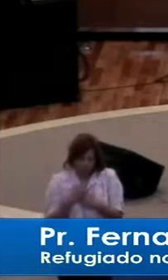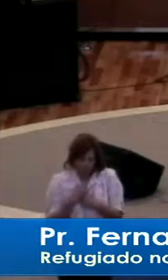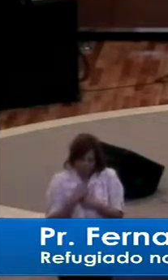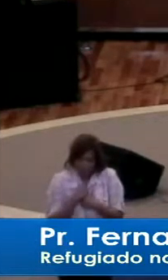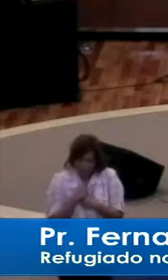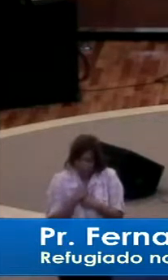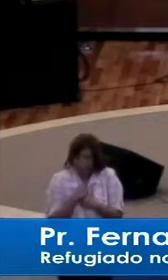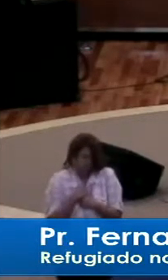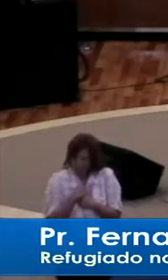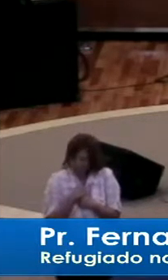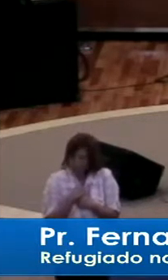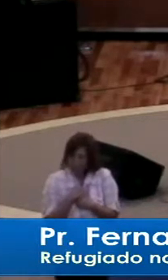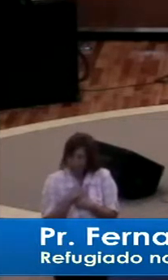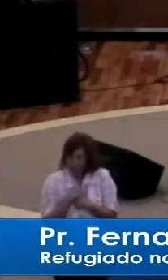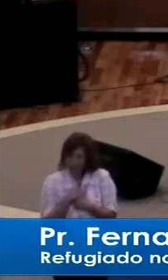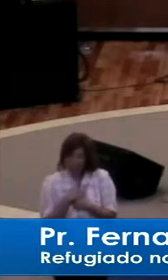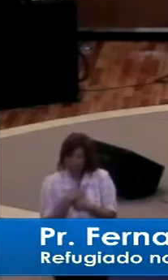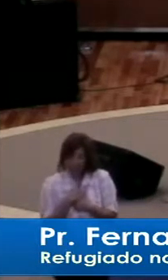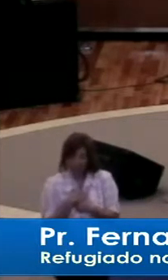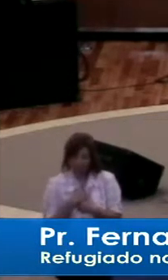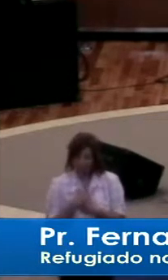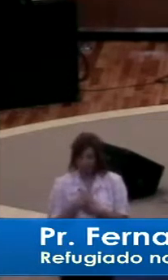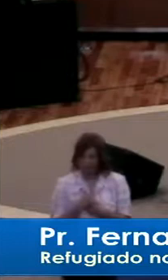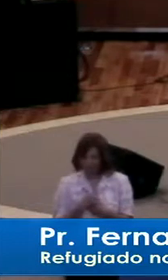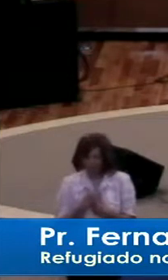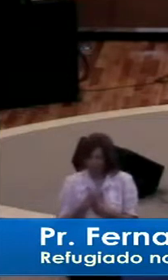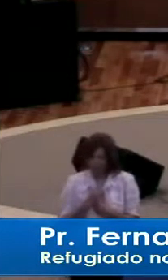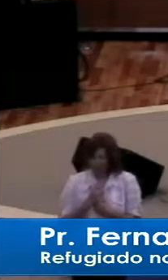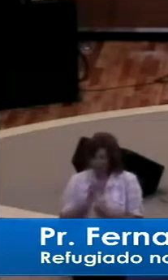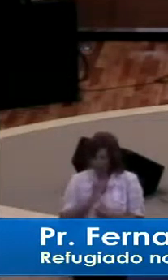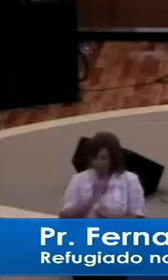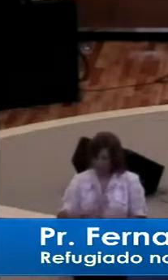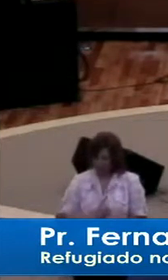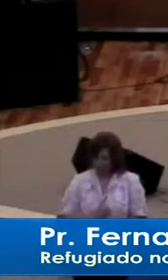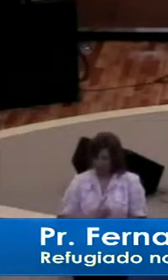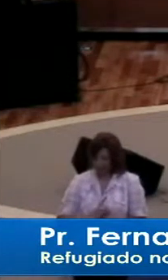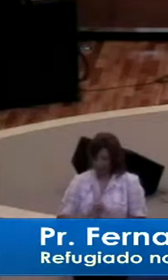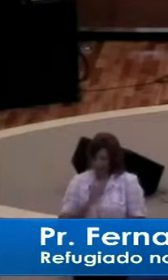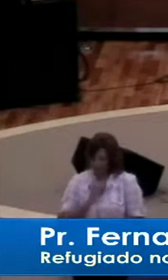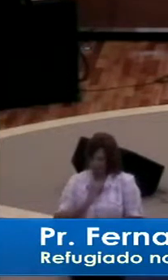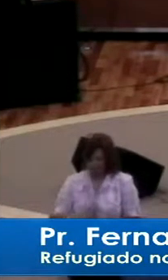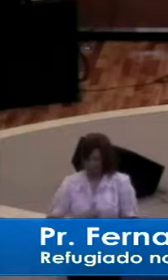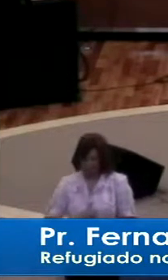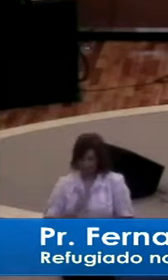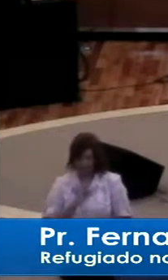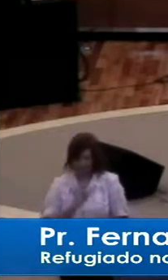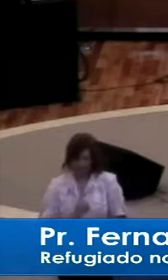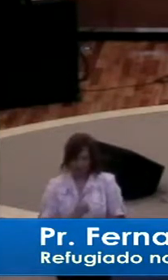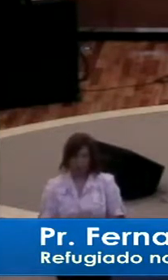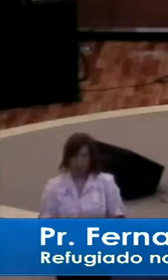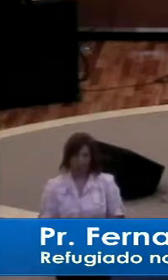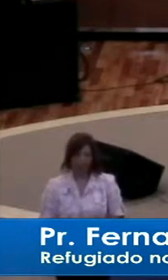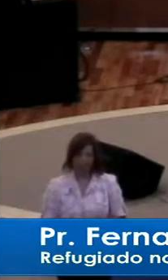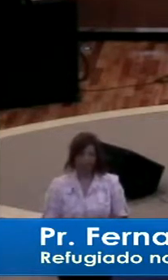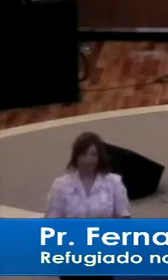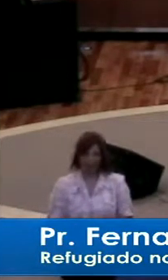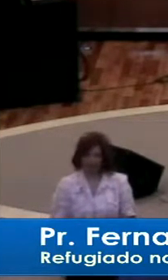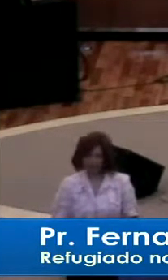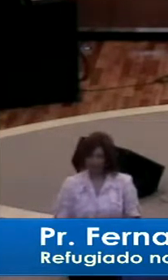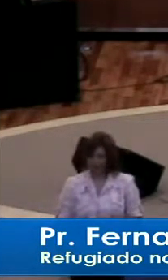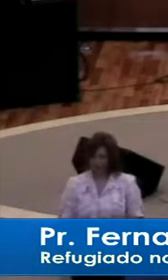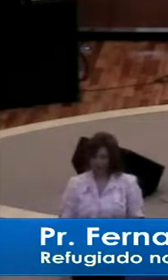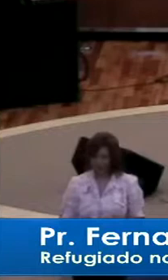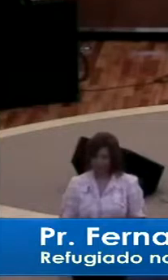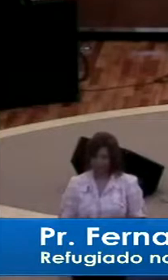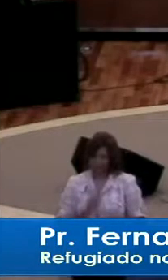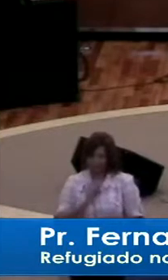O povo de Israel estava espiritualmente falido, havia Deus e todos os gostos em Israel.